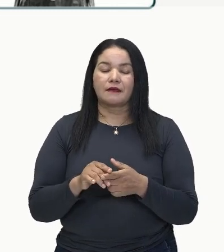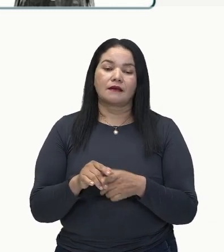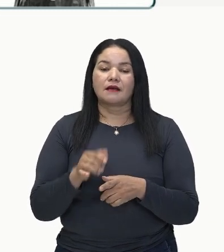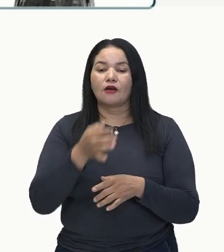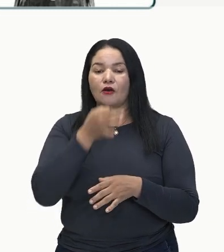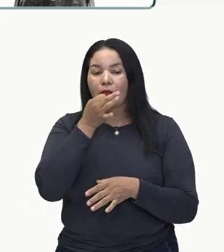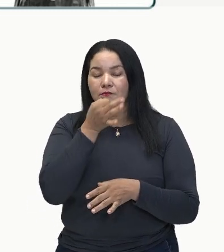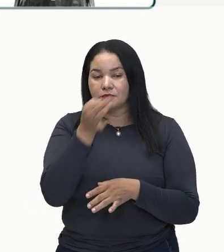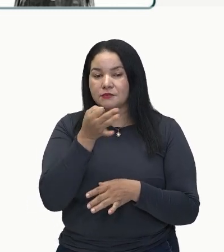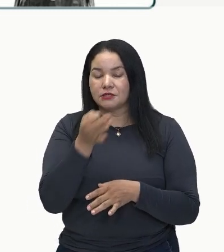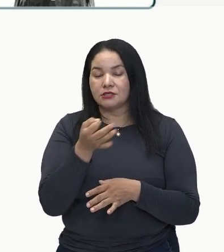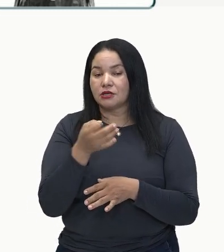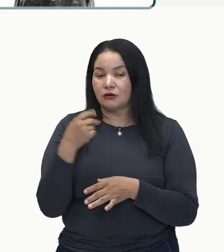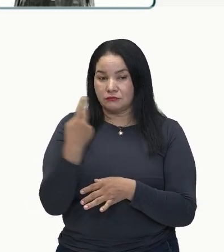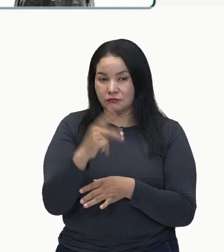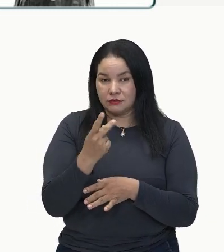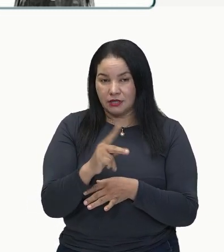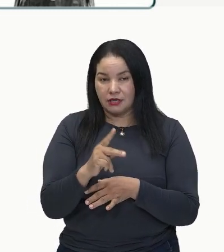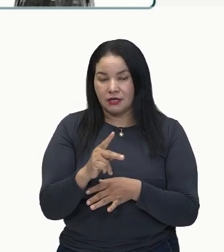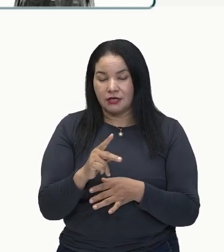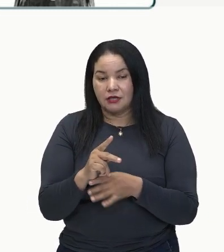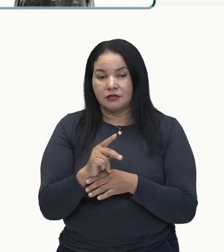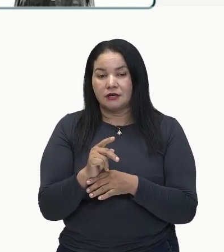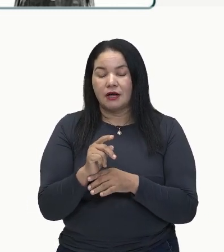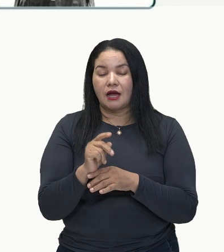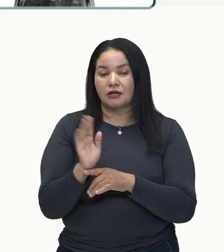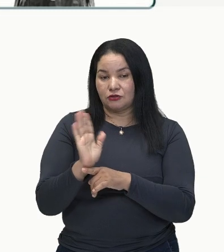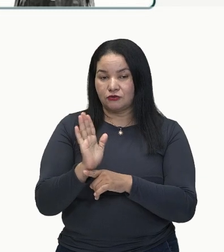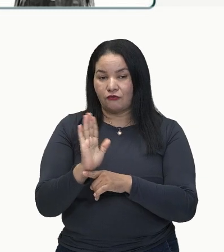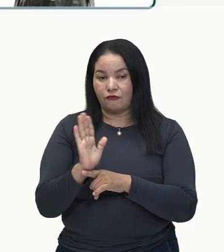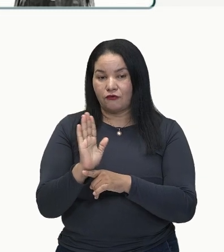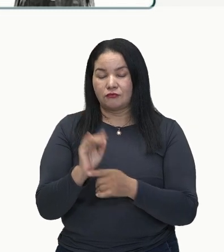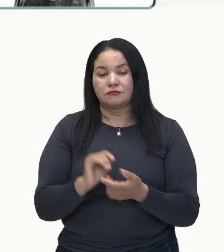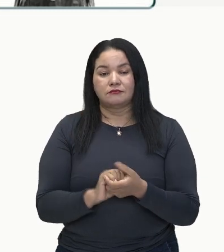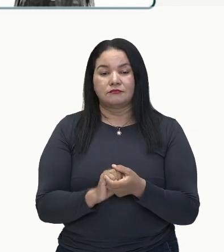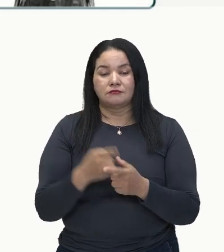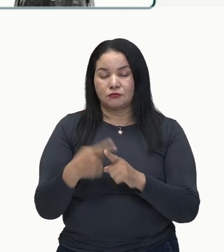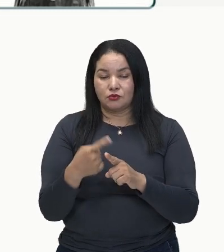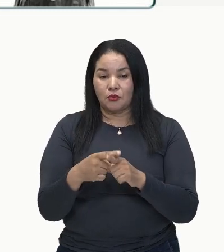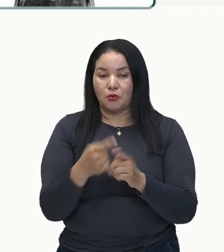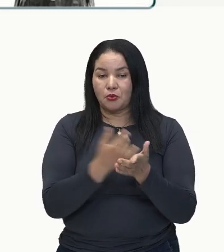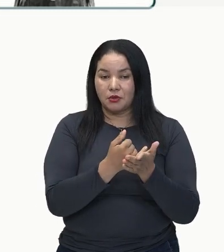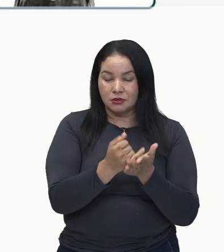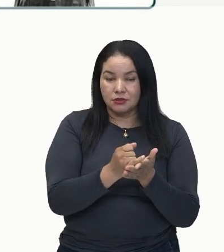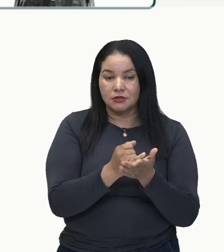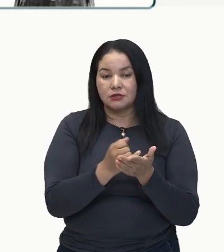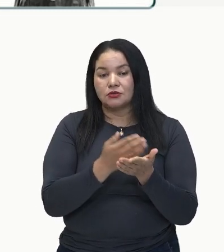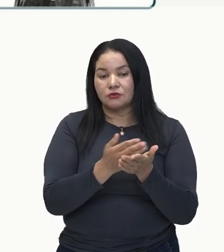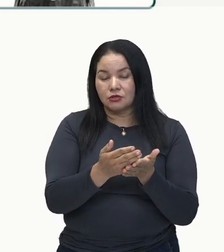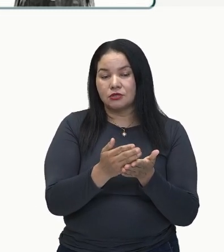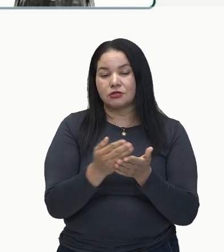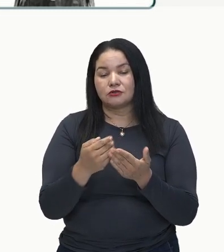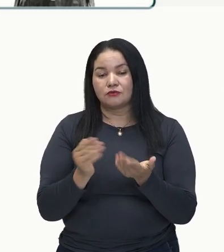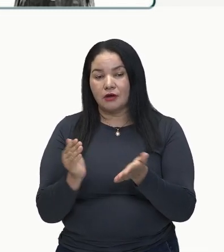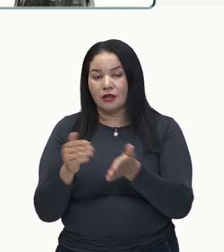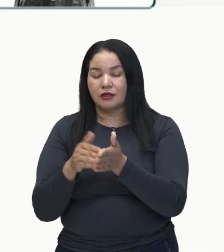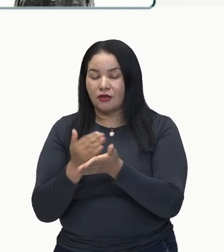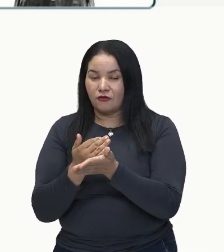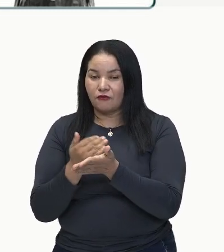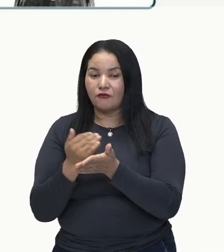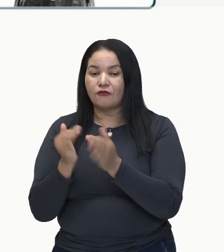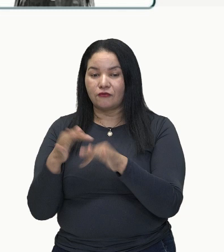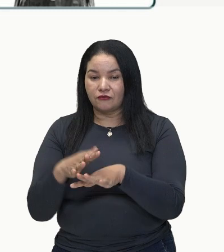respeito, né? Que do início ao fim do filme, os irmãos, riem da